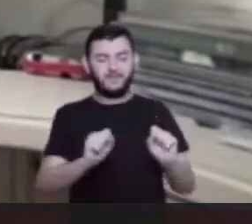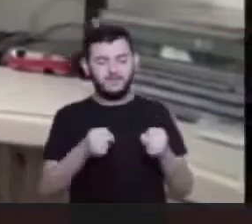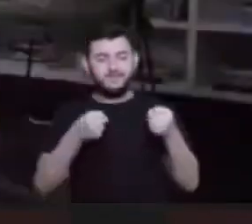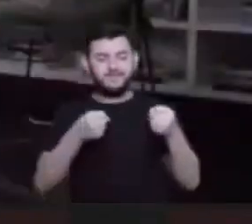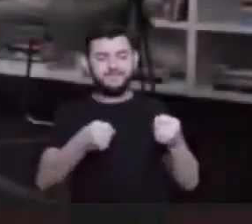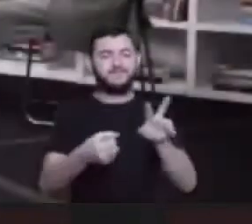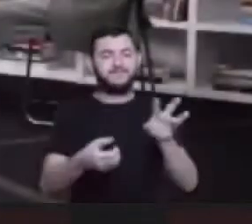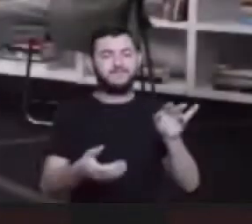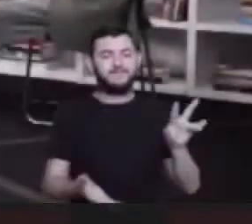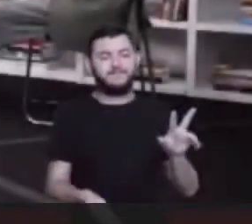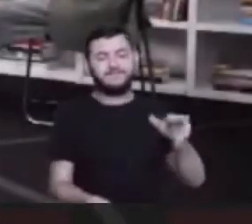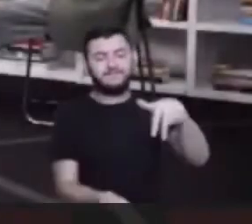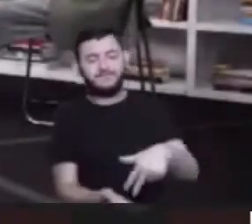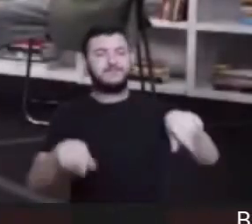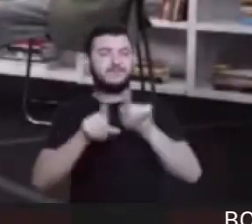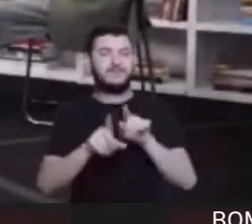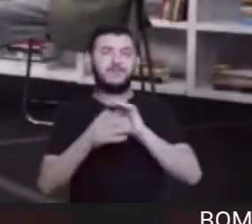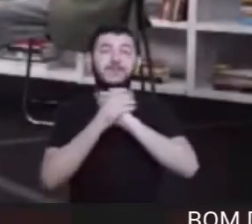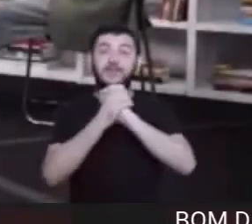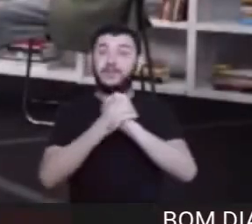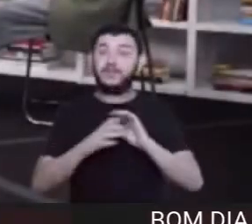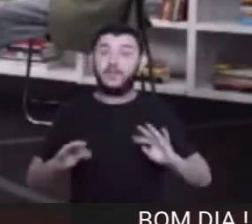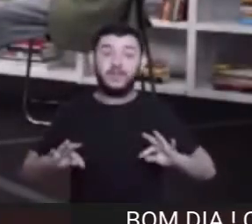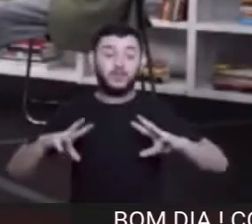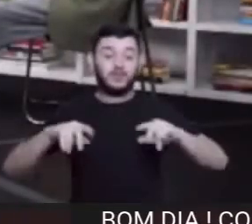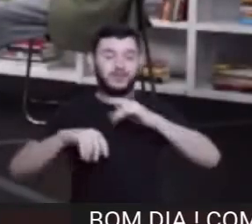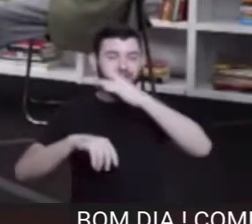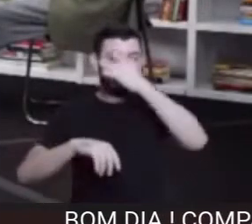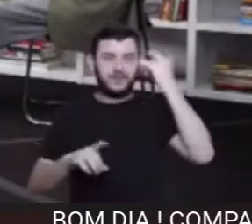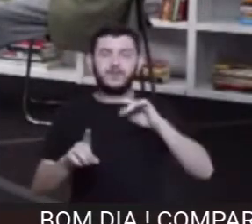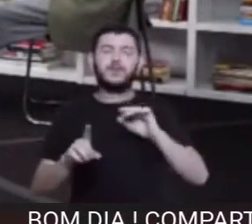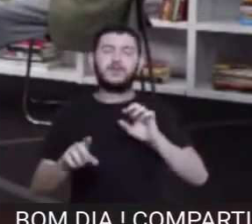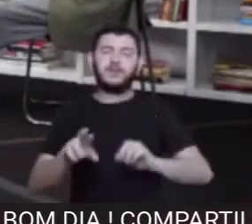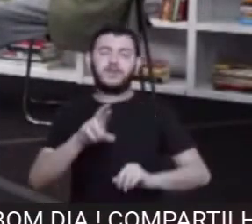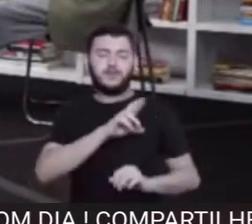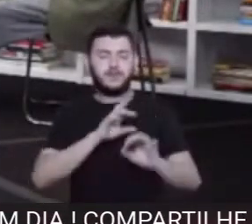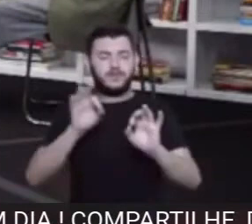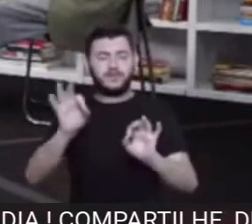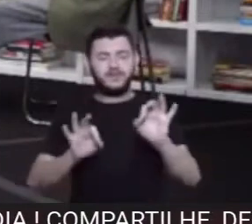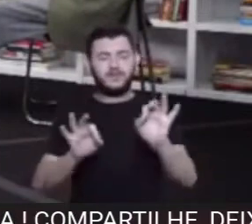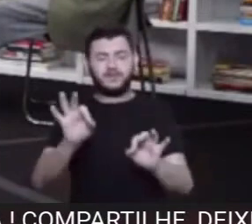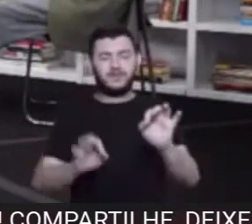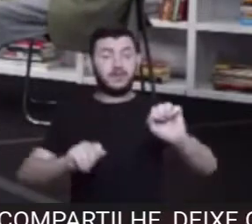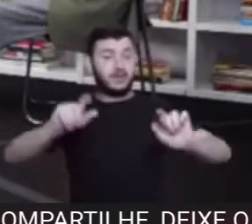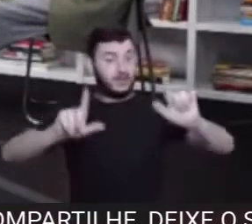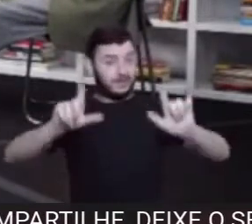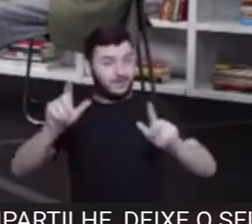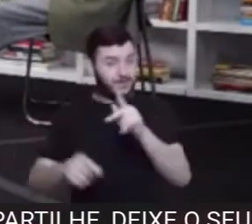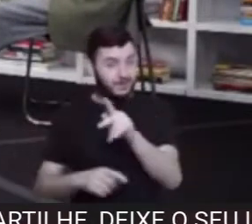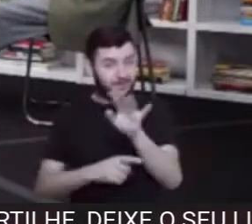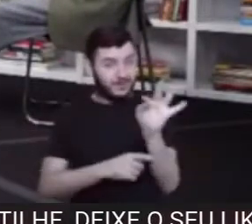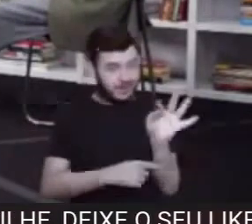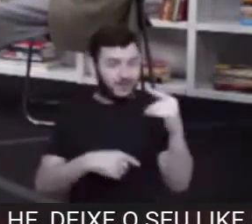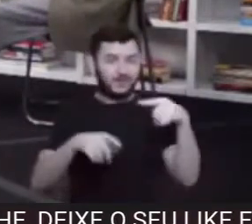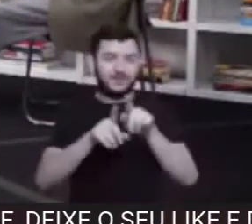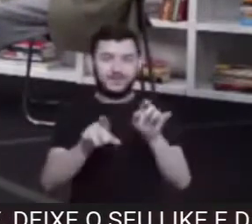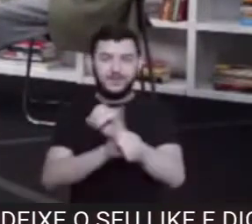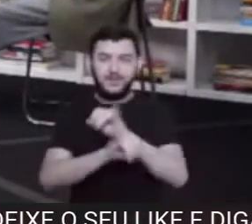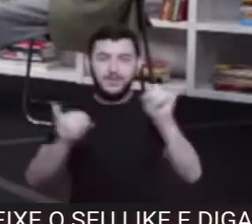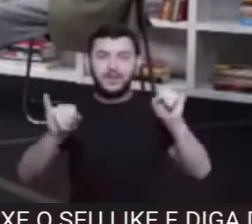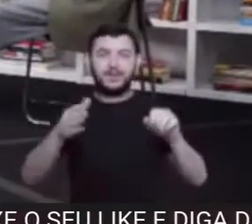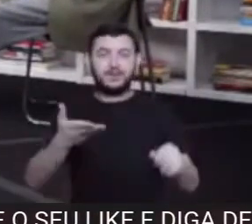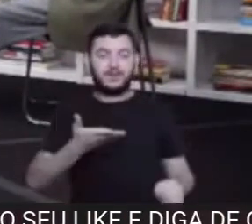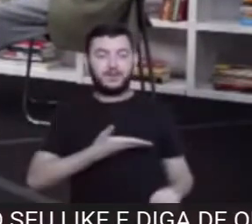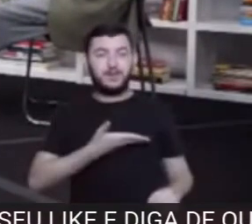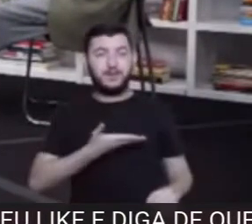estão responsáveis pela produção da TV PT e desse programa, em especial nossos companheiros Gilmar Tato, que hoje